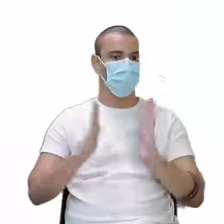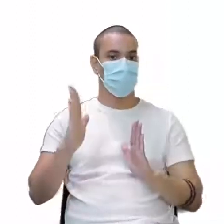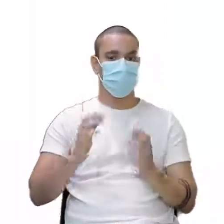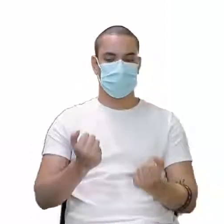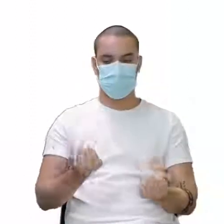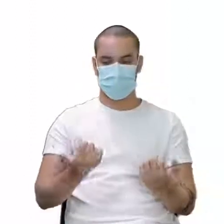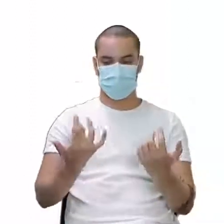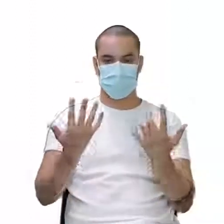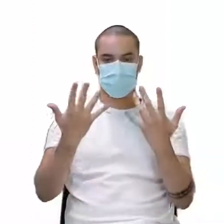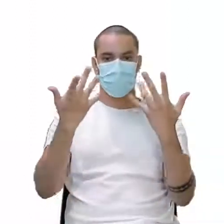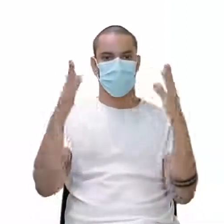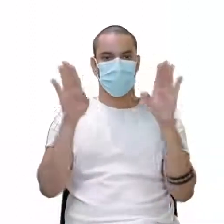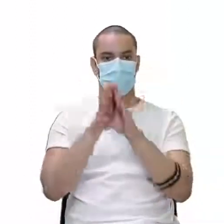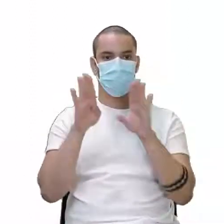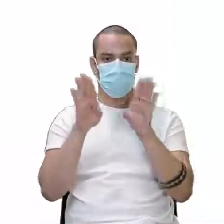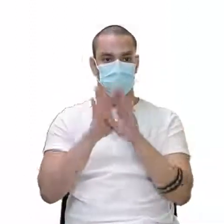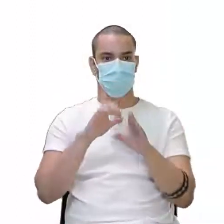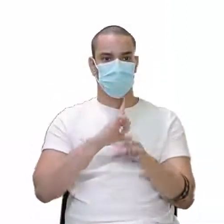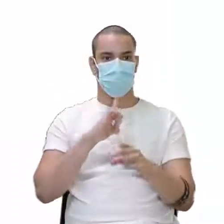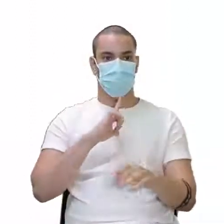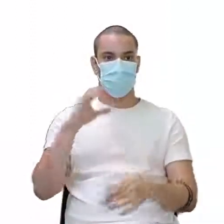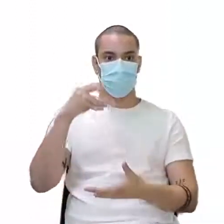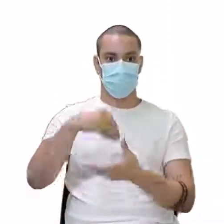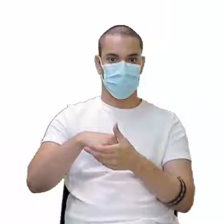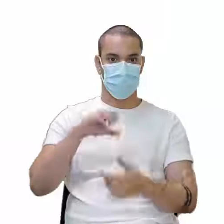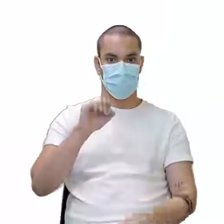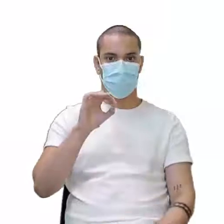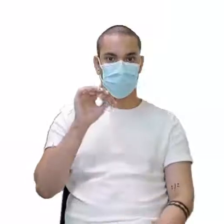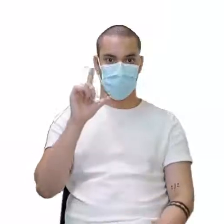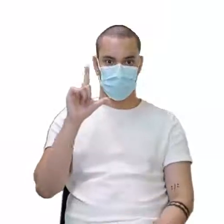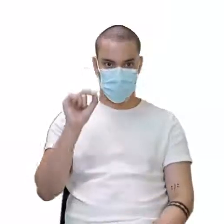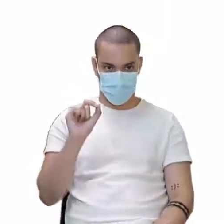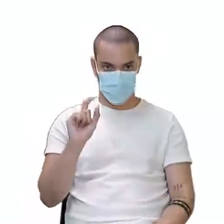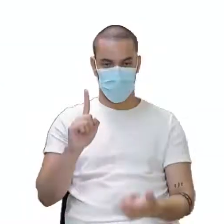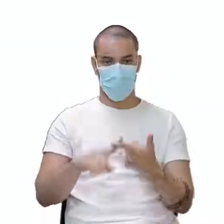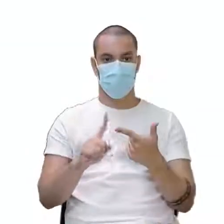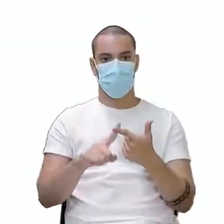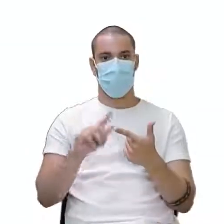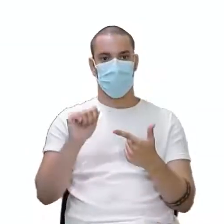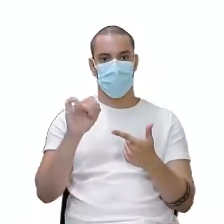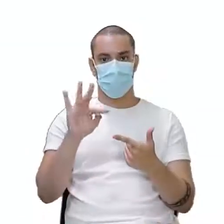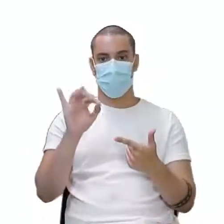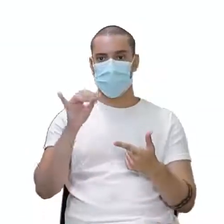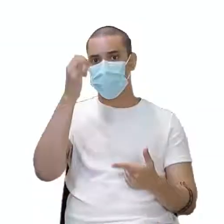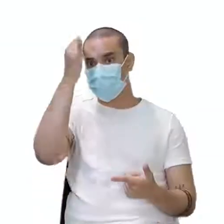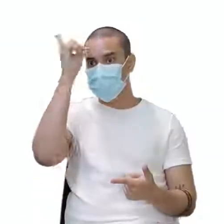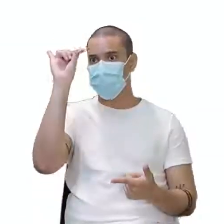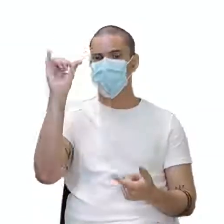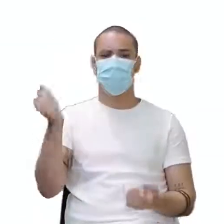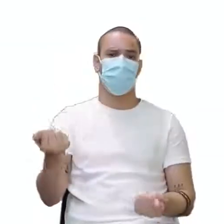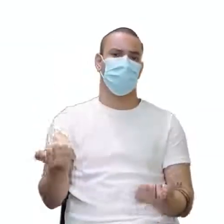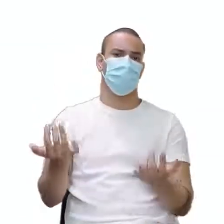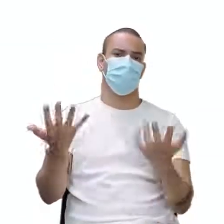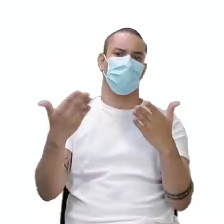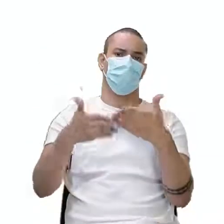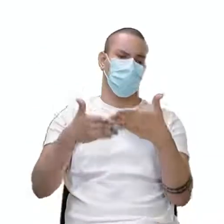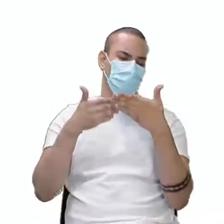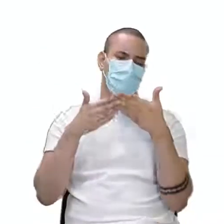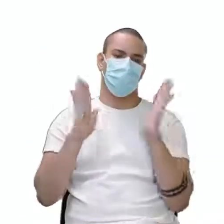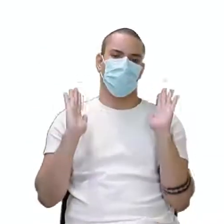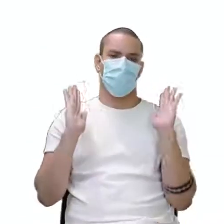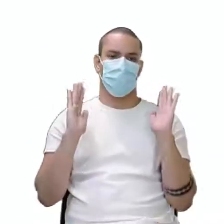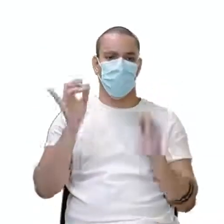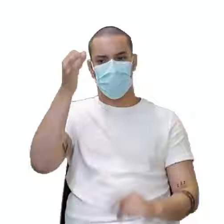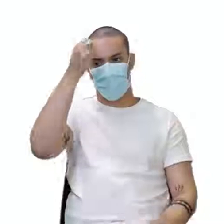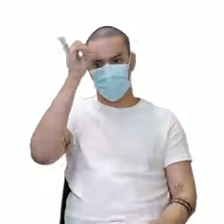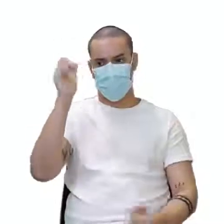vai liberar o gás carbônico no solo e na atmosfera. Então, evita, meu amor, evita queimar aí as suas plantinhas